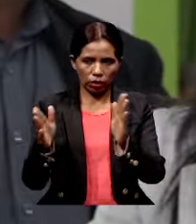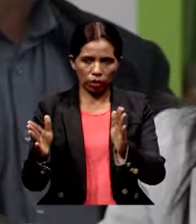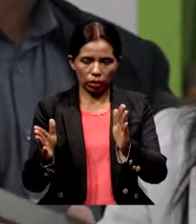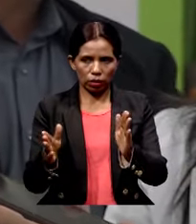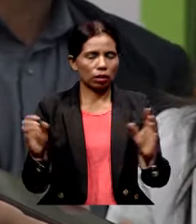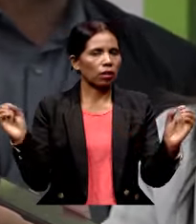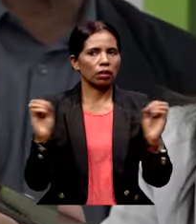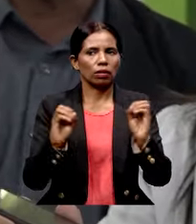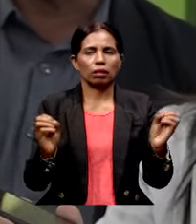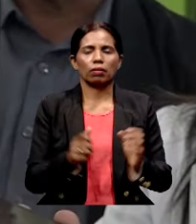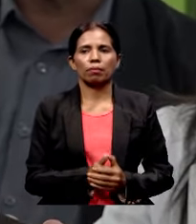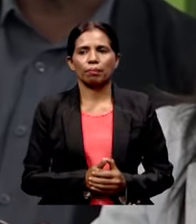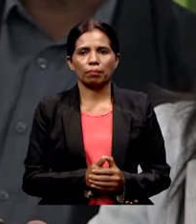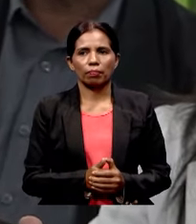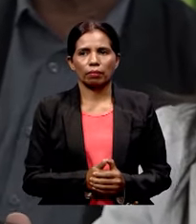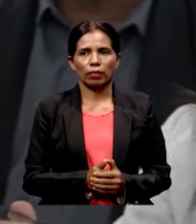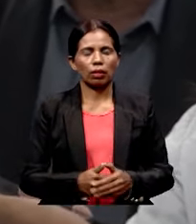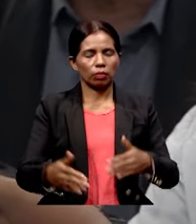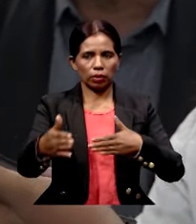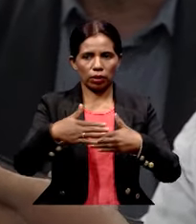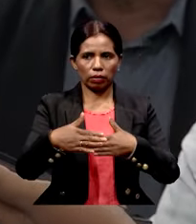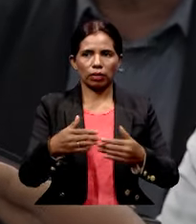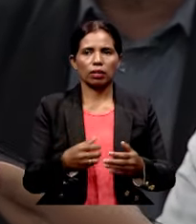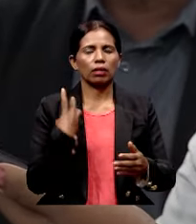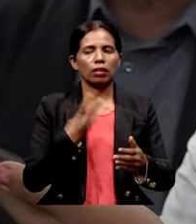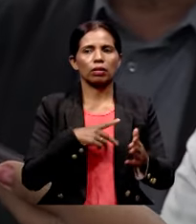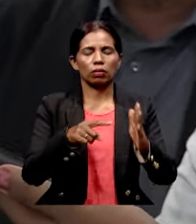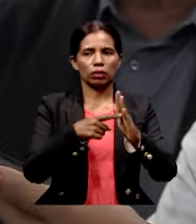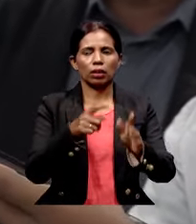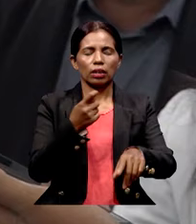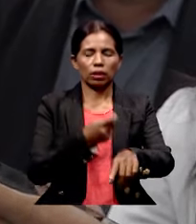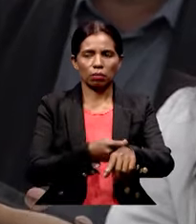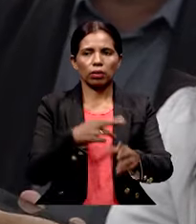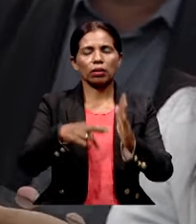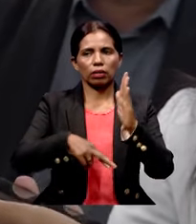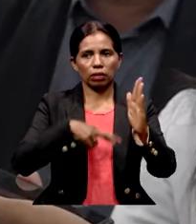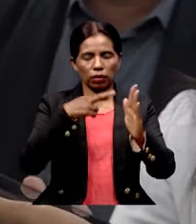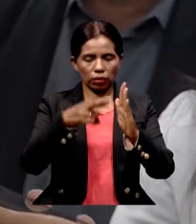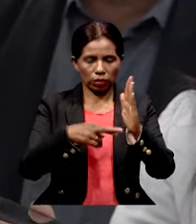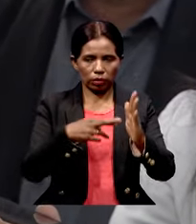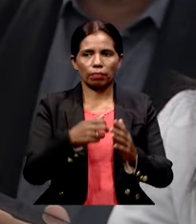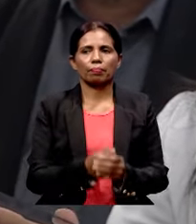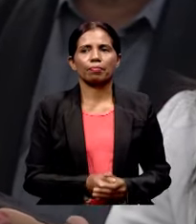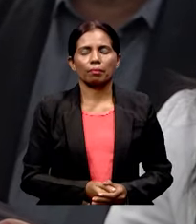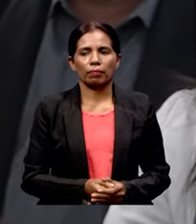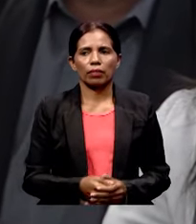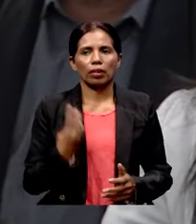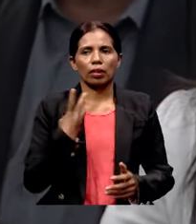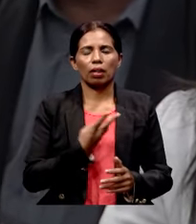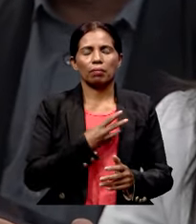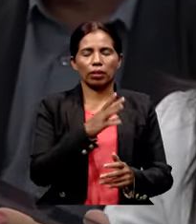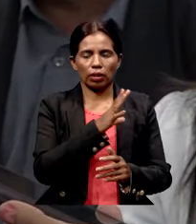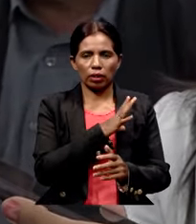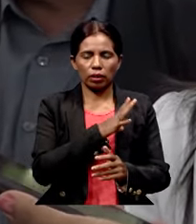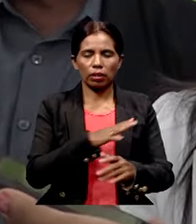ne laos buat badakida nia tem ser han tempo tu regras a provisionamento. Então, a mi hen coordena det